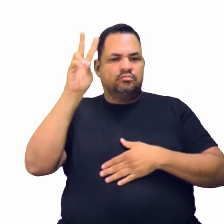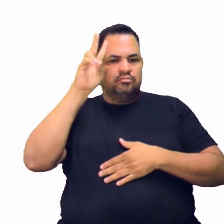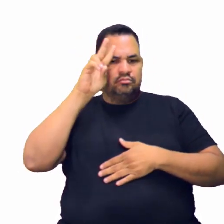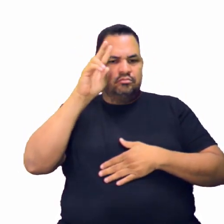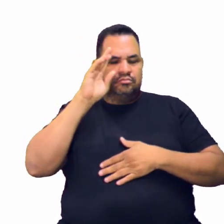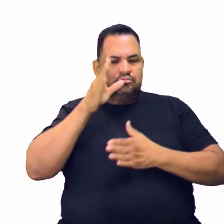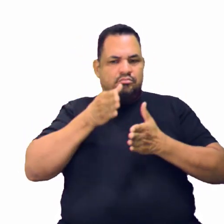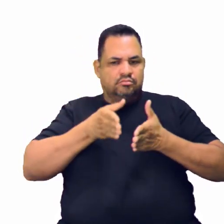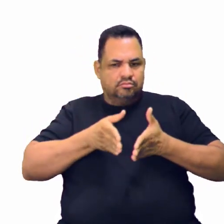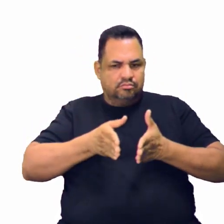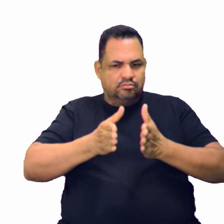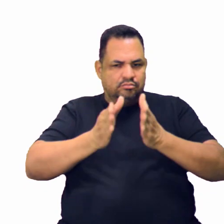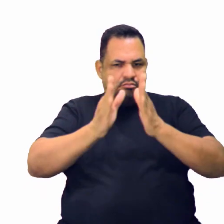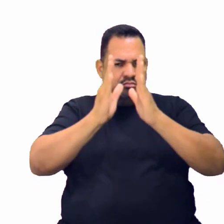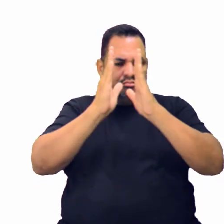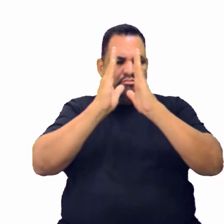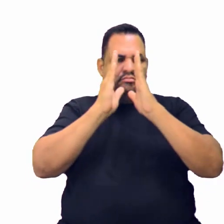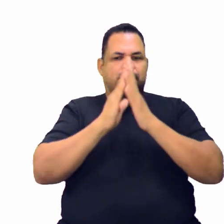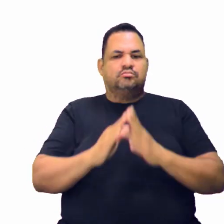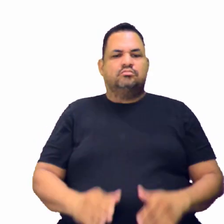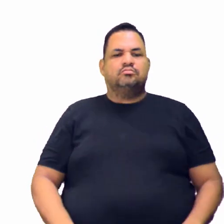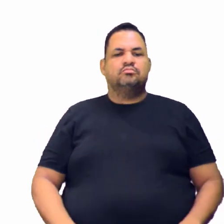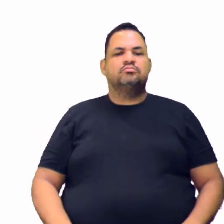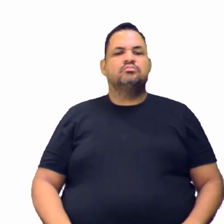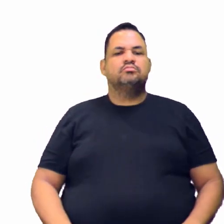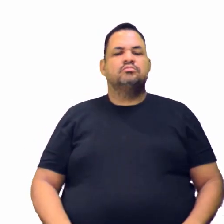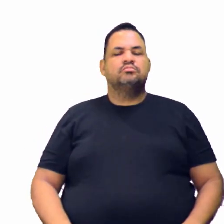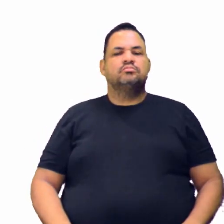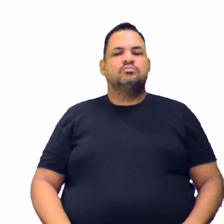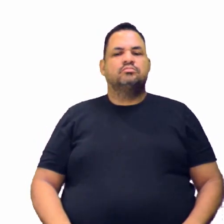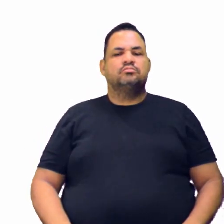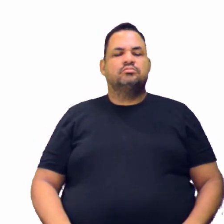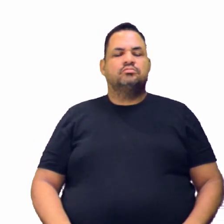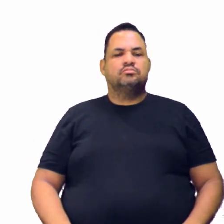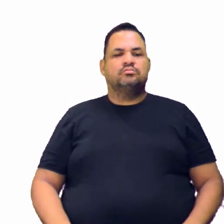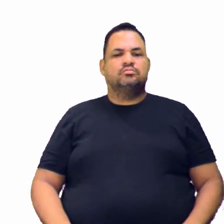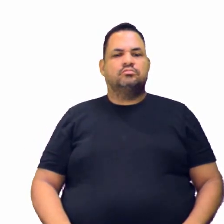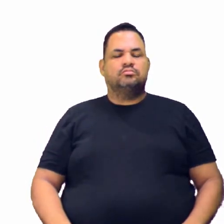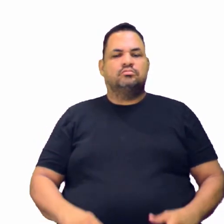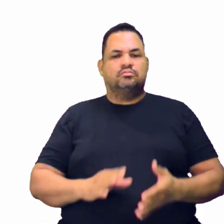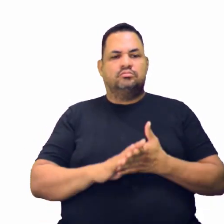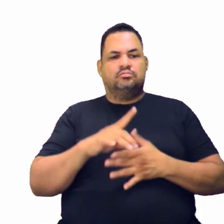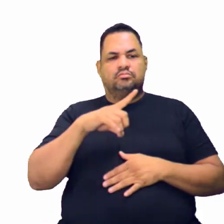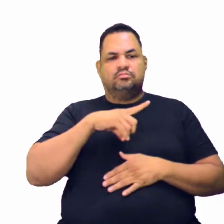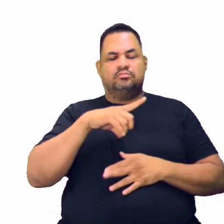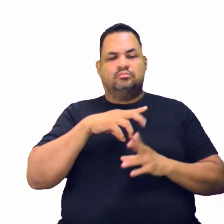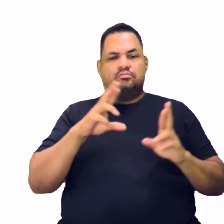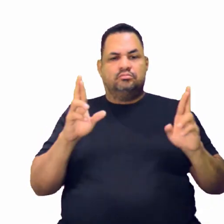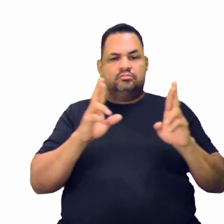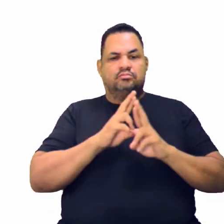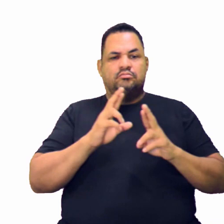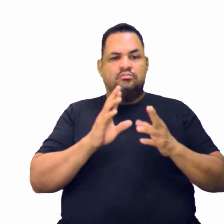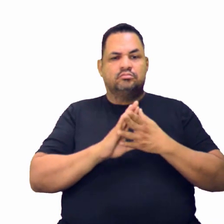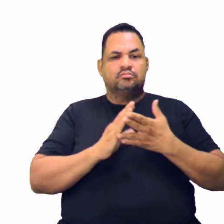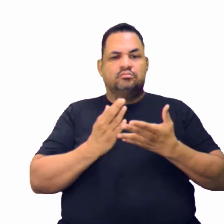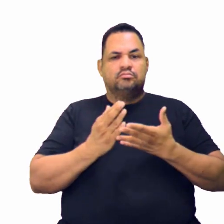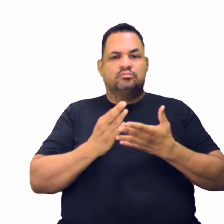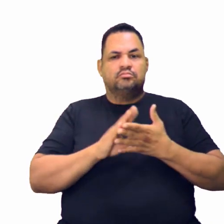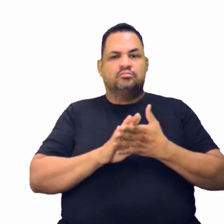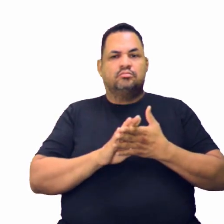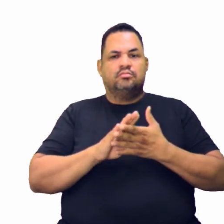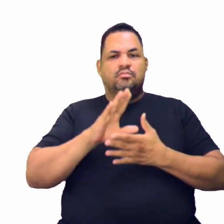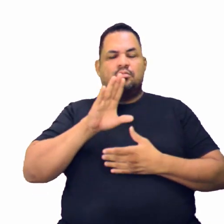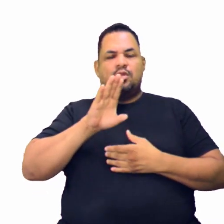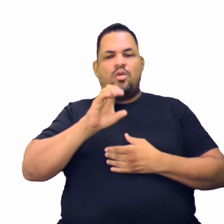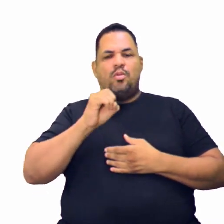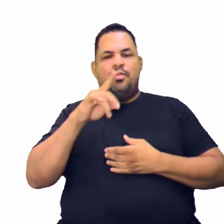como fio condutor. Então, a originalidade de seus shows tem relação com a ópera europeia do século XIX.